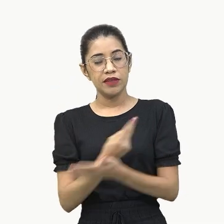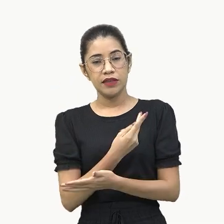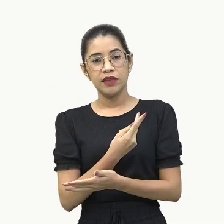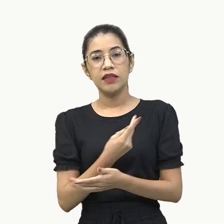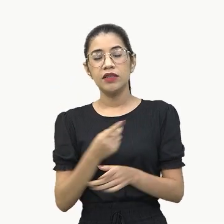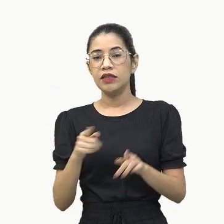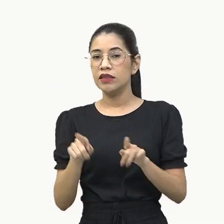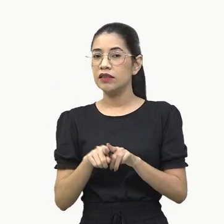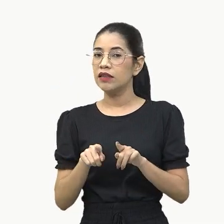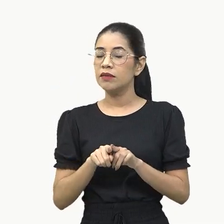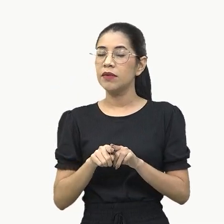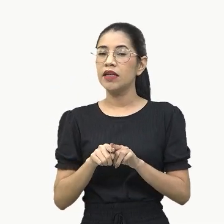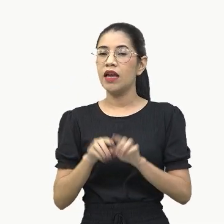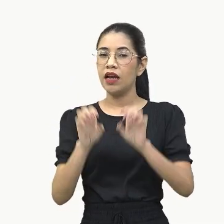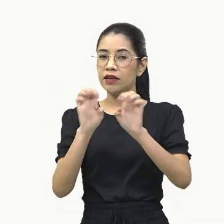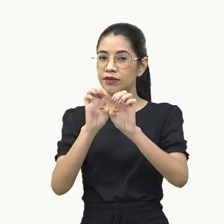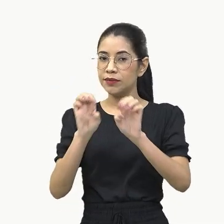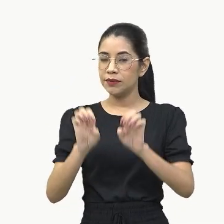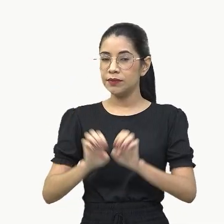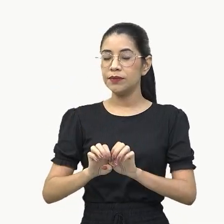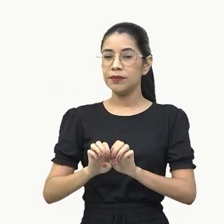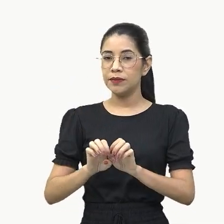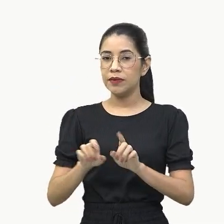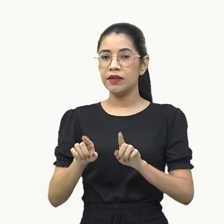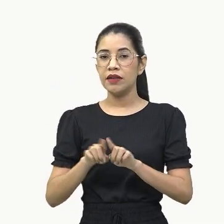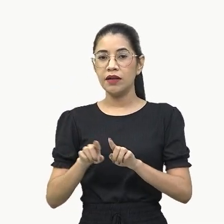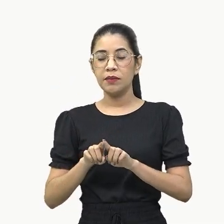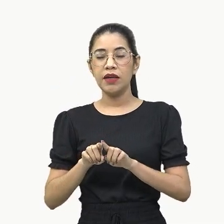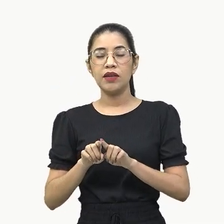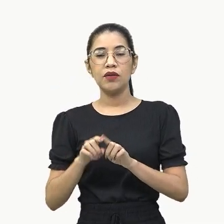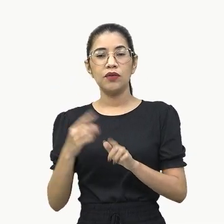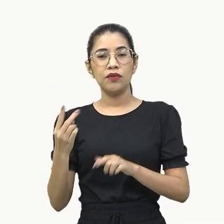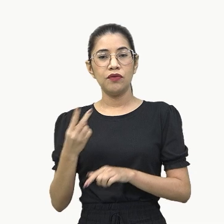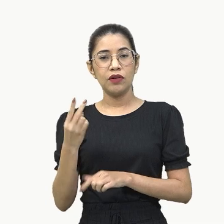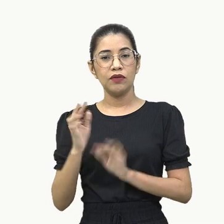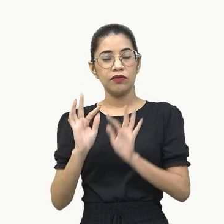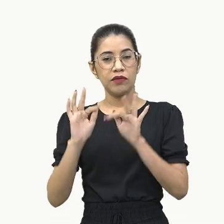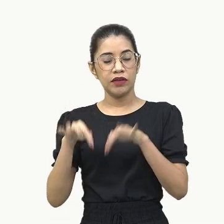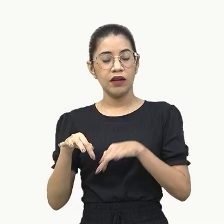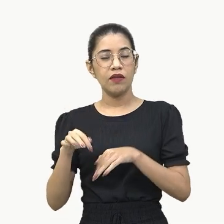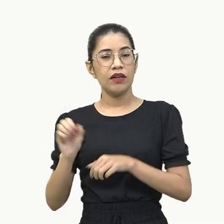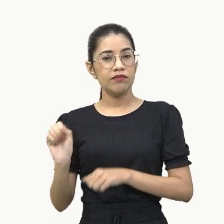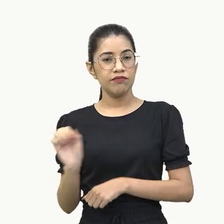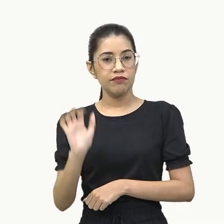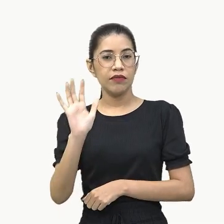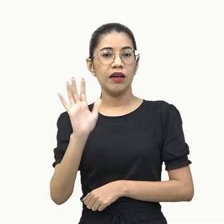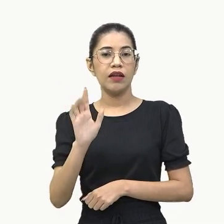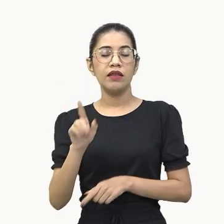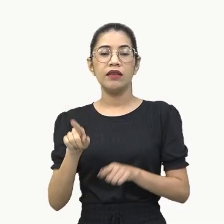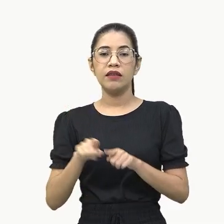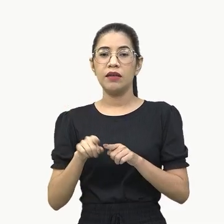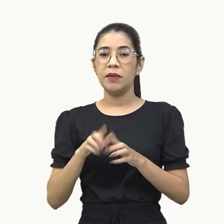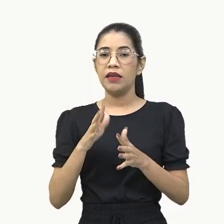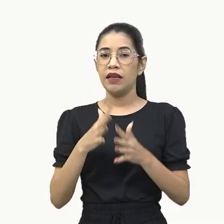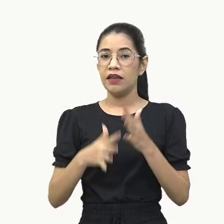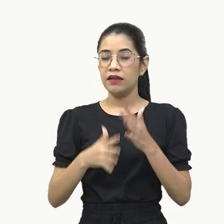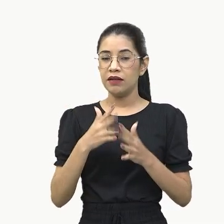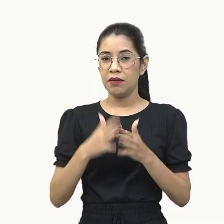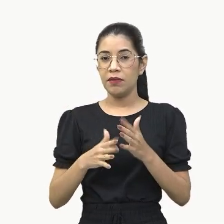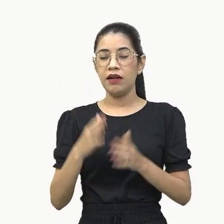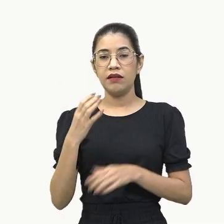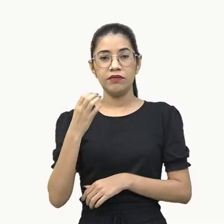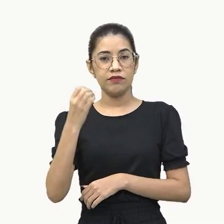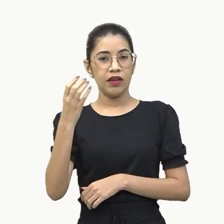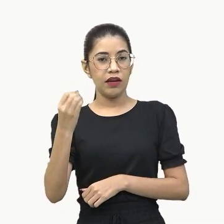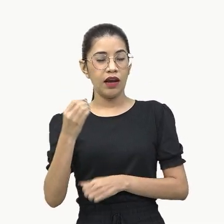à infraestrutura o que vai encarecer ali o produto final o que vai atrapalhar o tempo de viagem Além